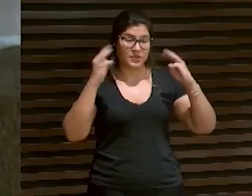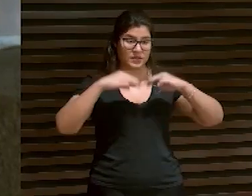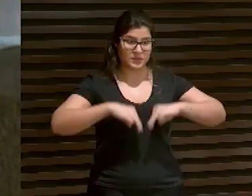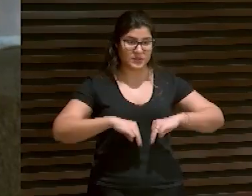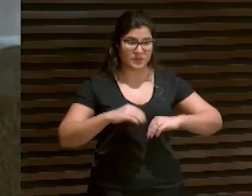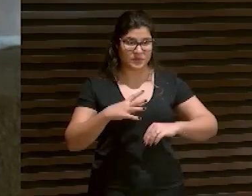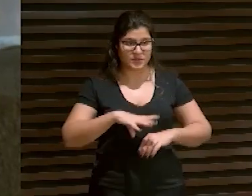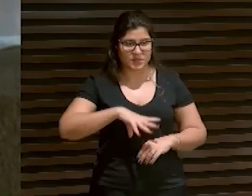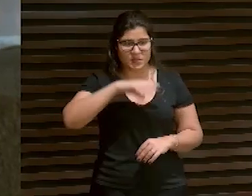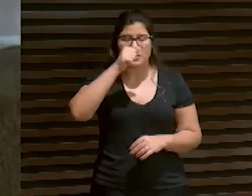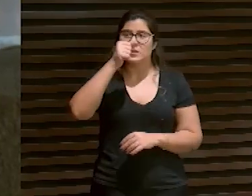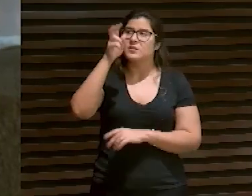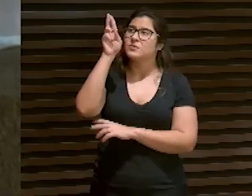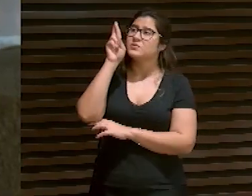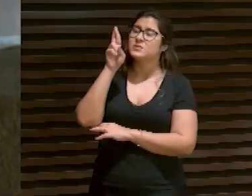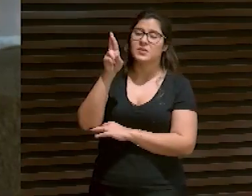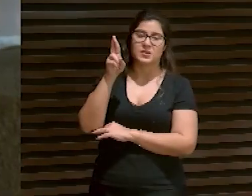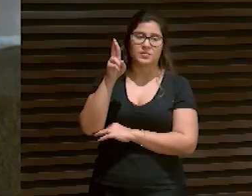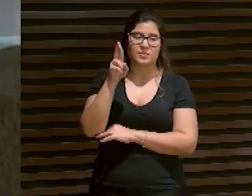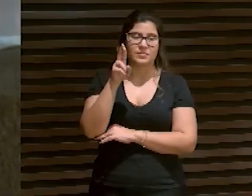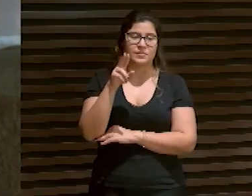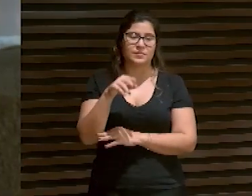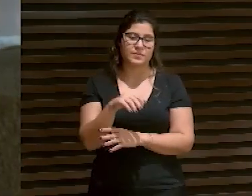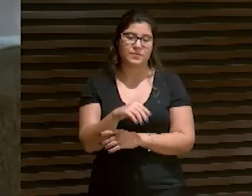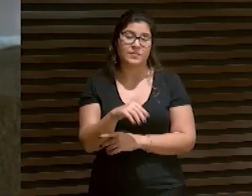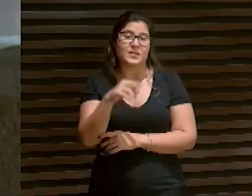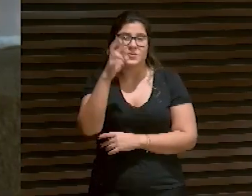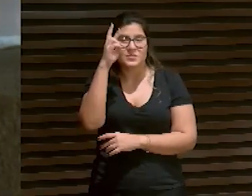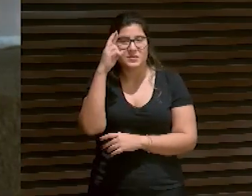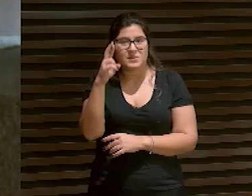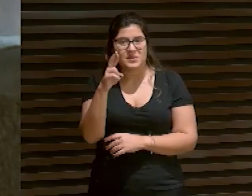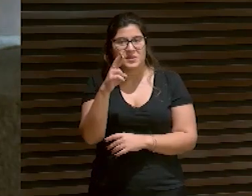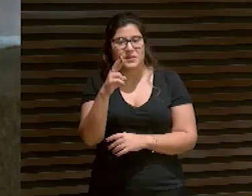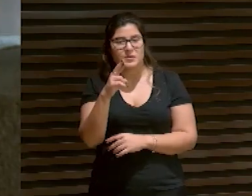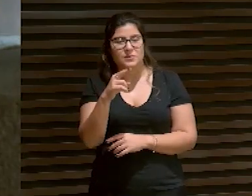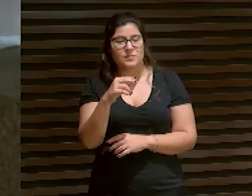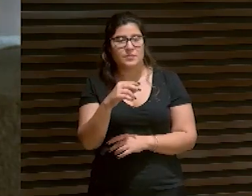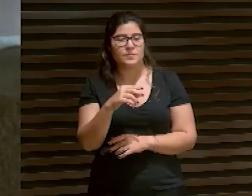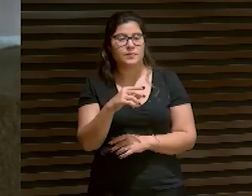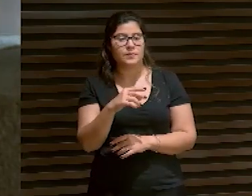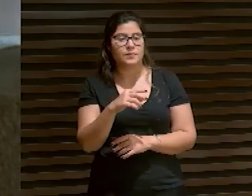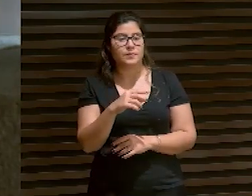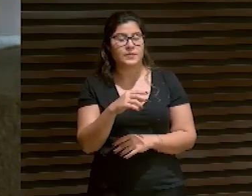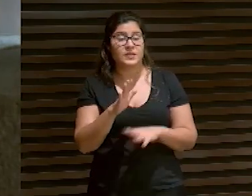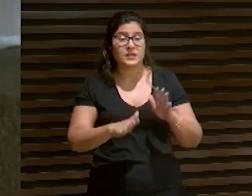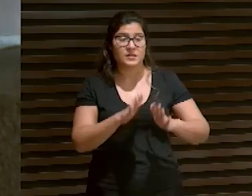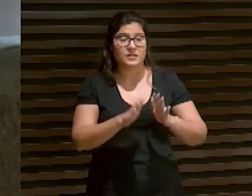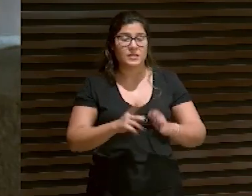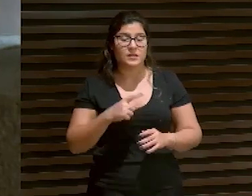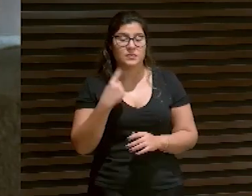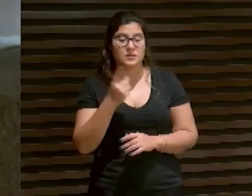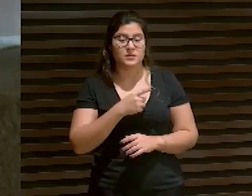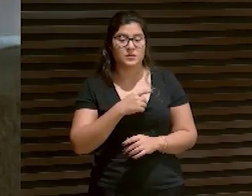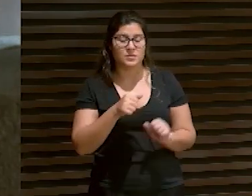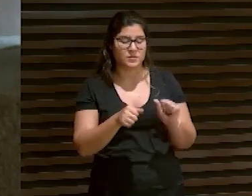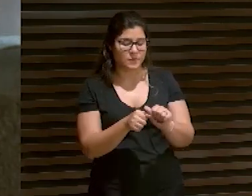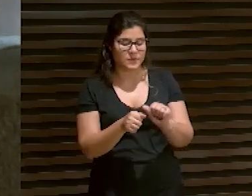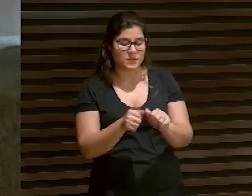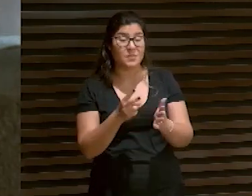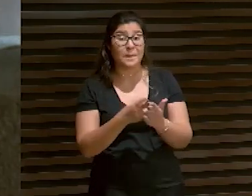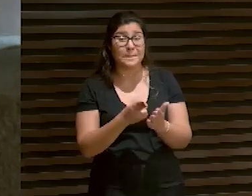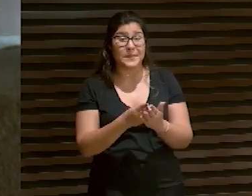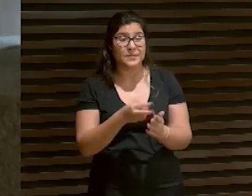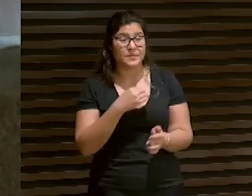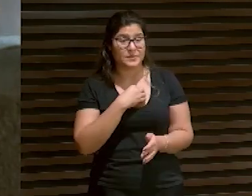Quantas não são as vezes que pela milésima vez cometemos o mesmo pecado? Mas quando nós nos arrependemos por meio